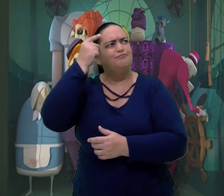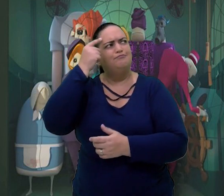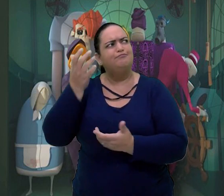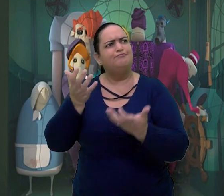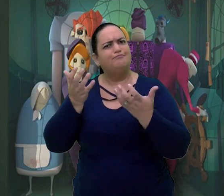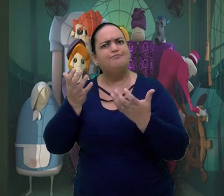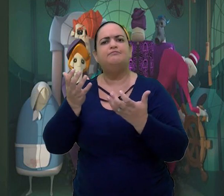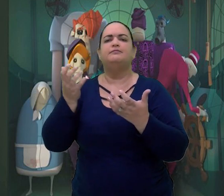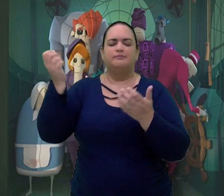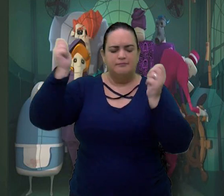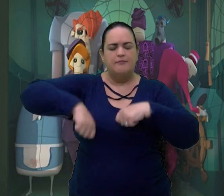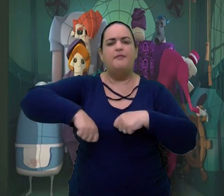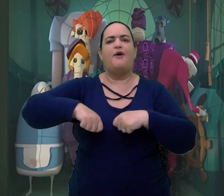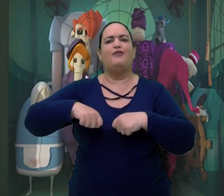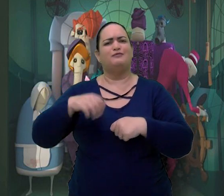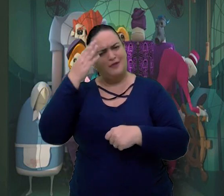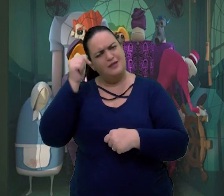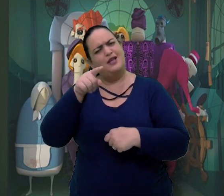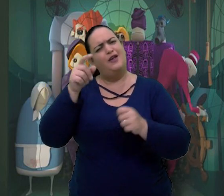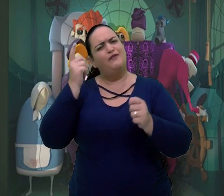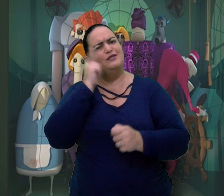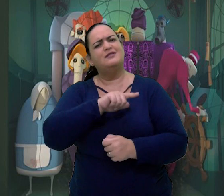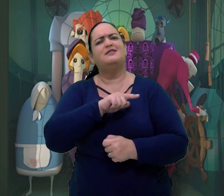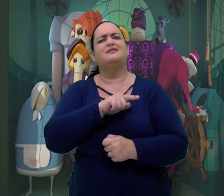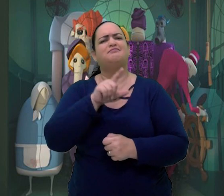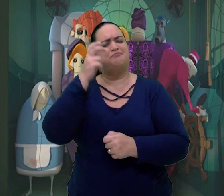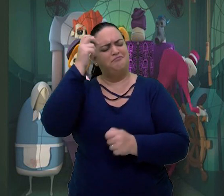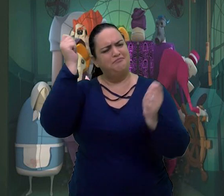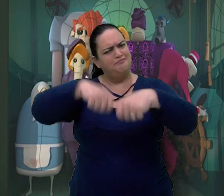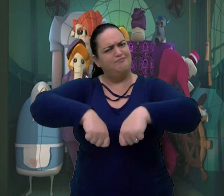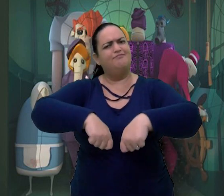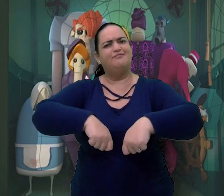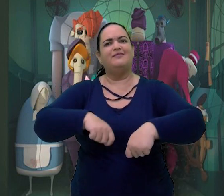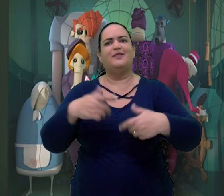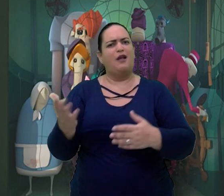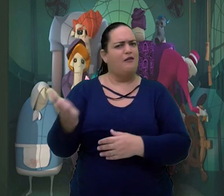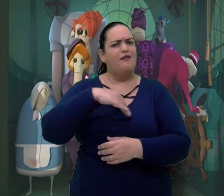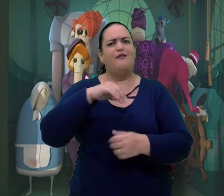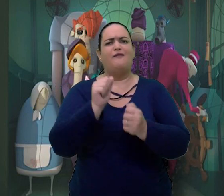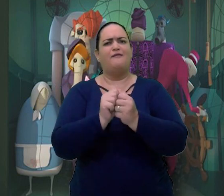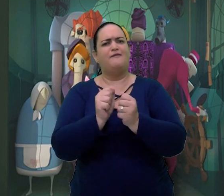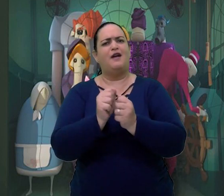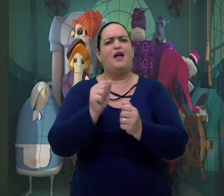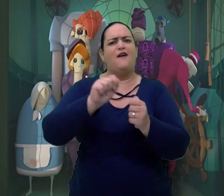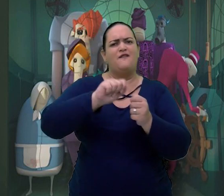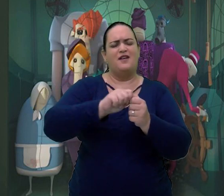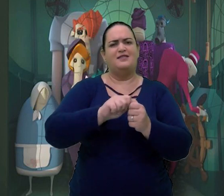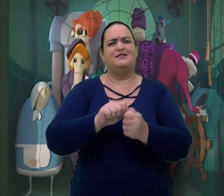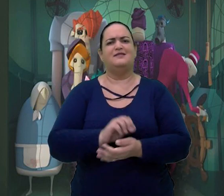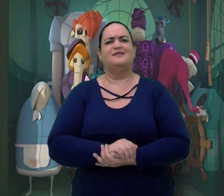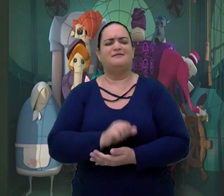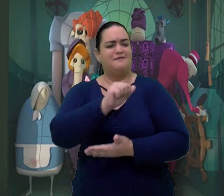criatividade. Nós sabemos do seu potencial, sabemos que você é capaz, por isso, mãos à obra e capricha